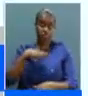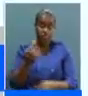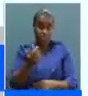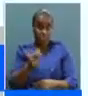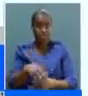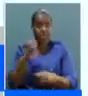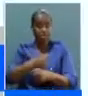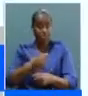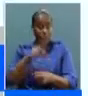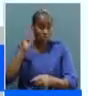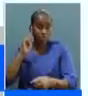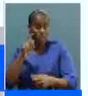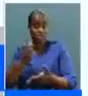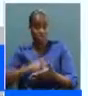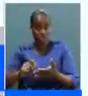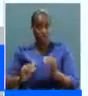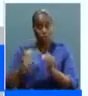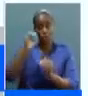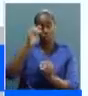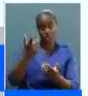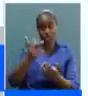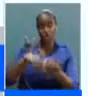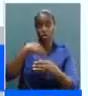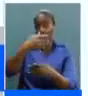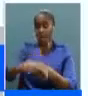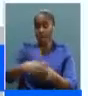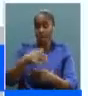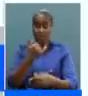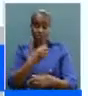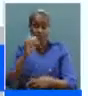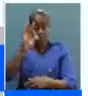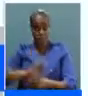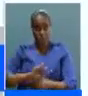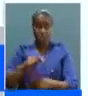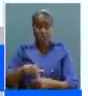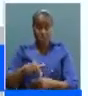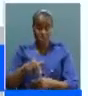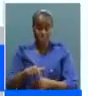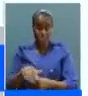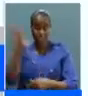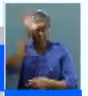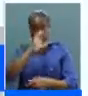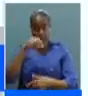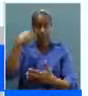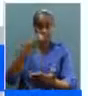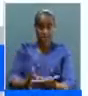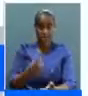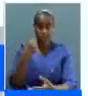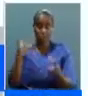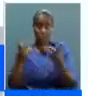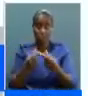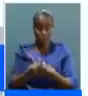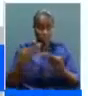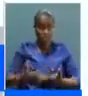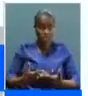já registaram um acréscimo que ultrapassa, em alguns casos, 20%. E este governo apresenta um orçamento sem